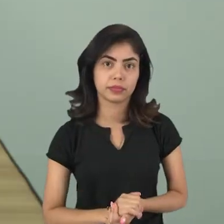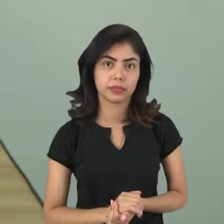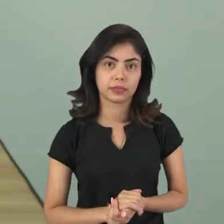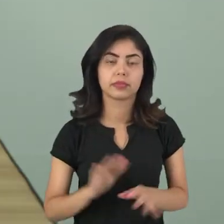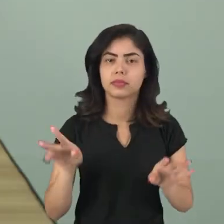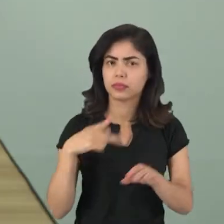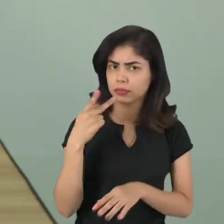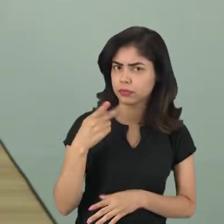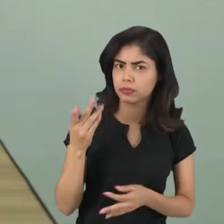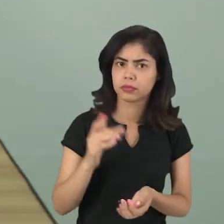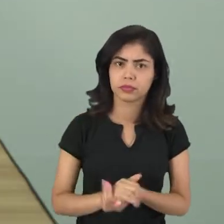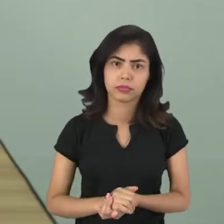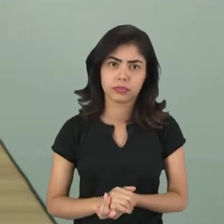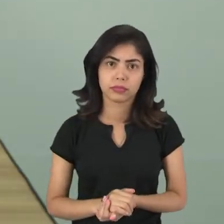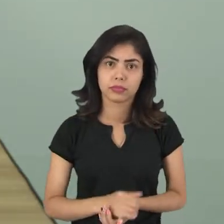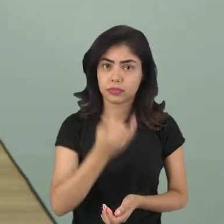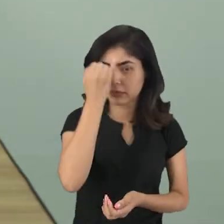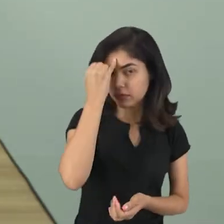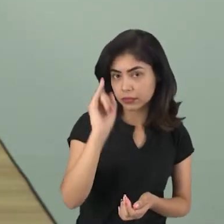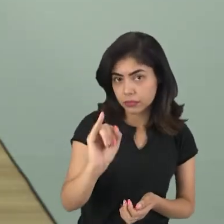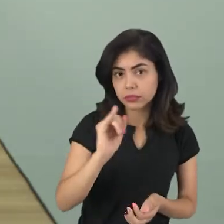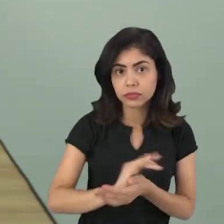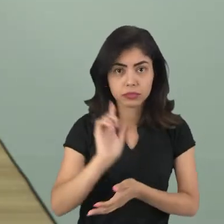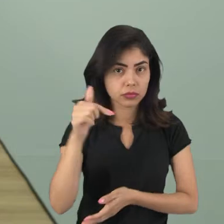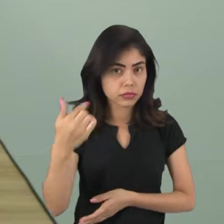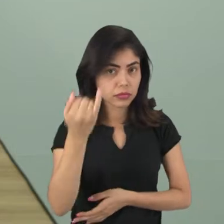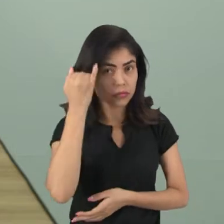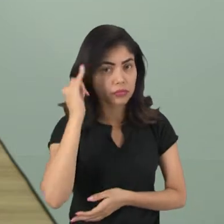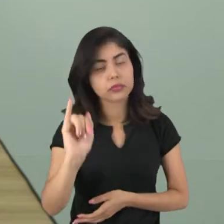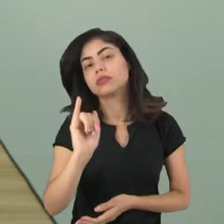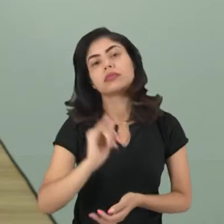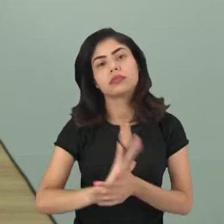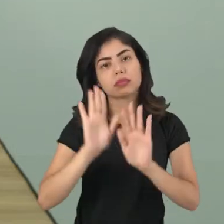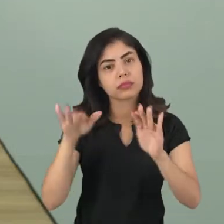Fala. Mas essa ideia foi gerada por outra ideia.